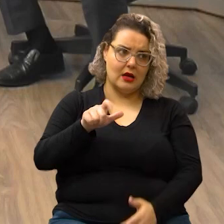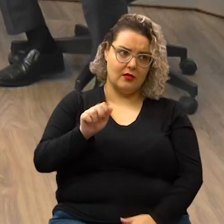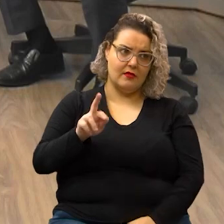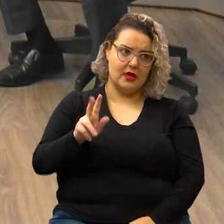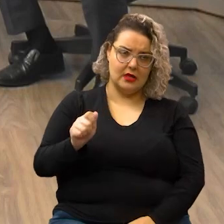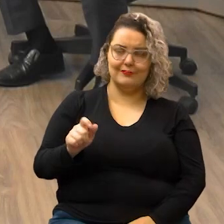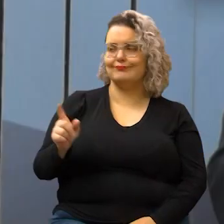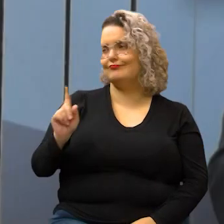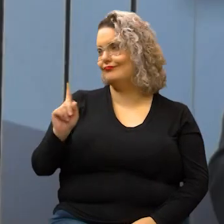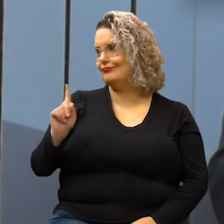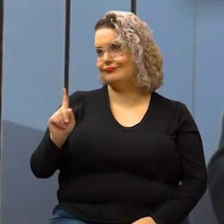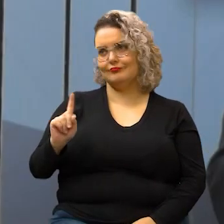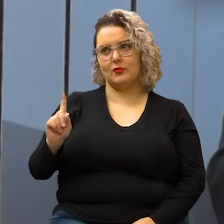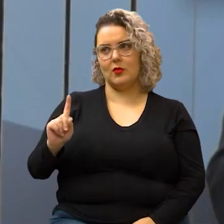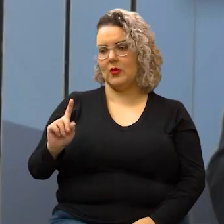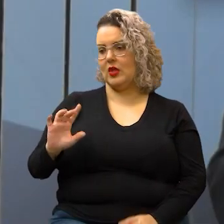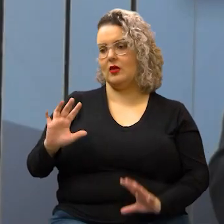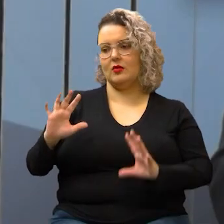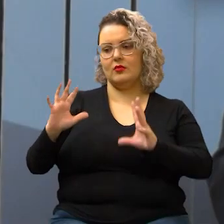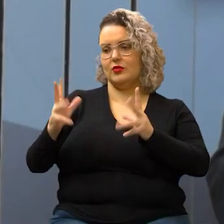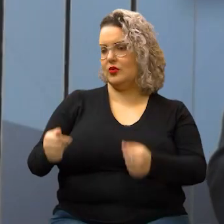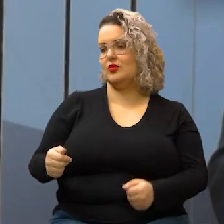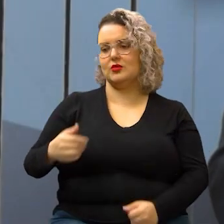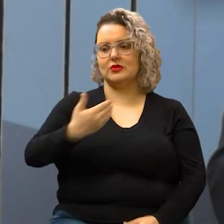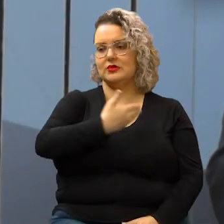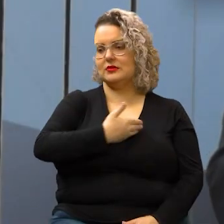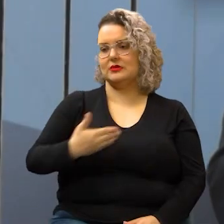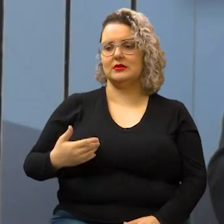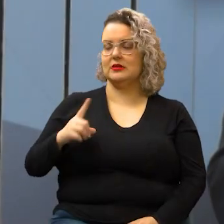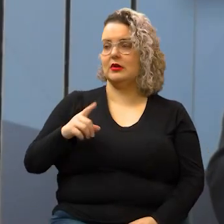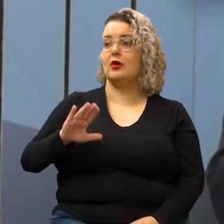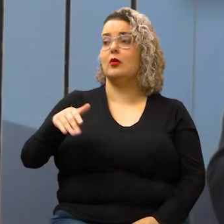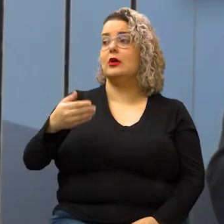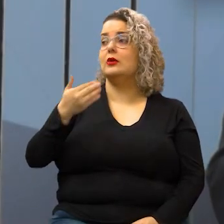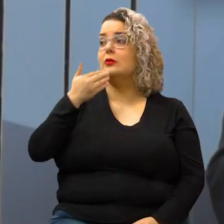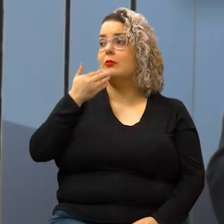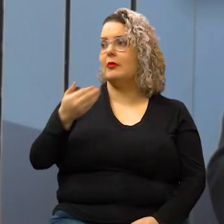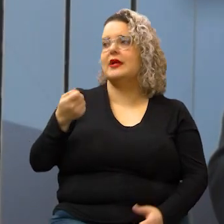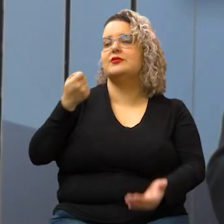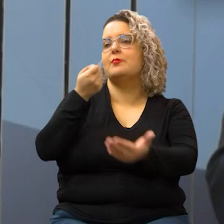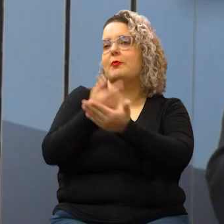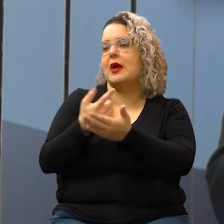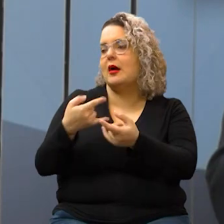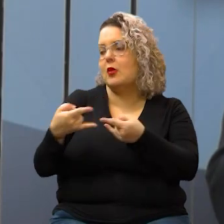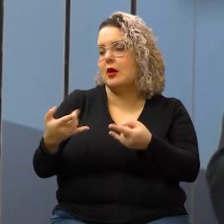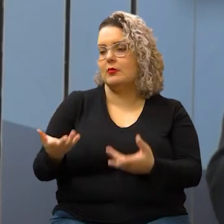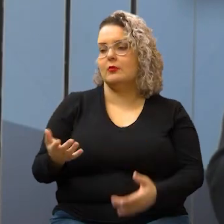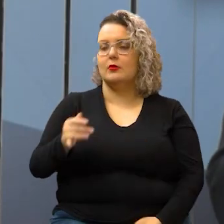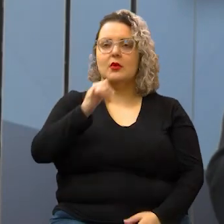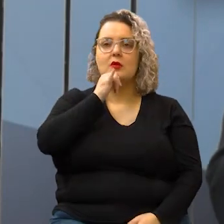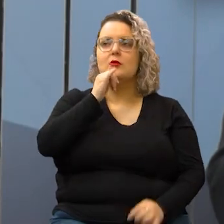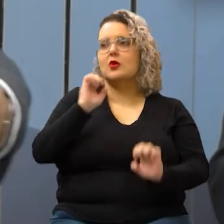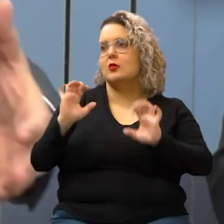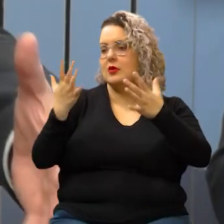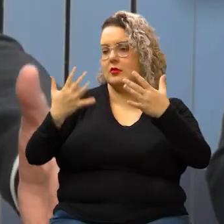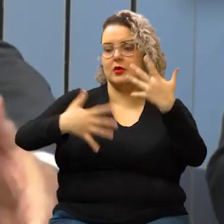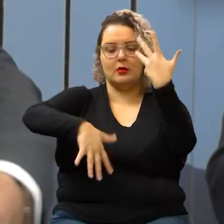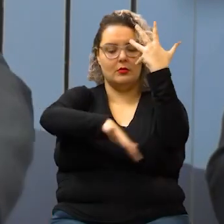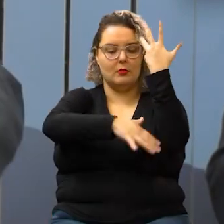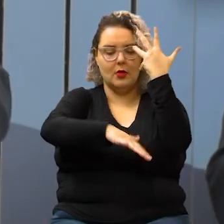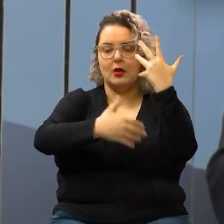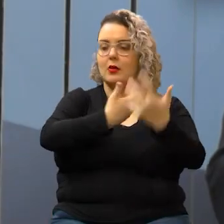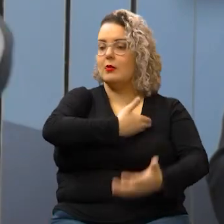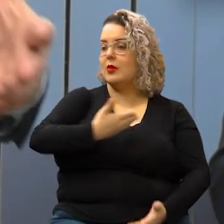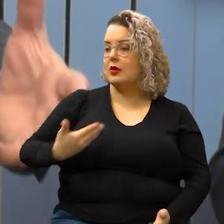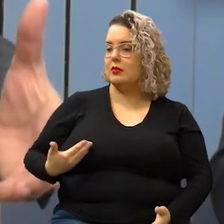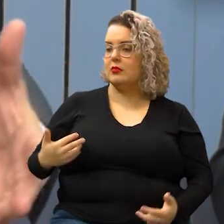evento público, são esses eventos onde há uma cobrança de ingresso. Né? Então, por exemplo, um evento numa praça pública, onde as